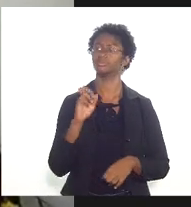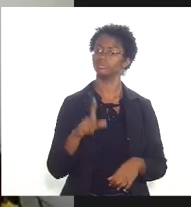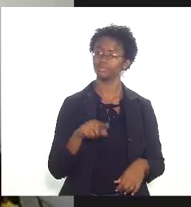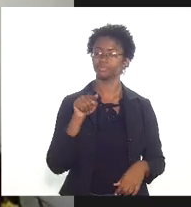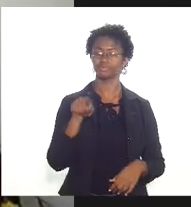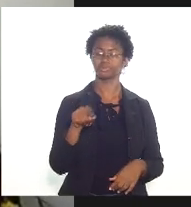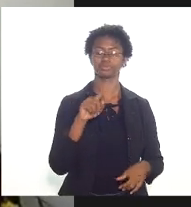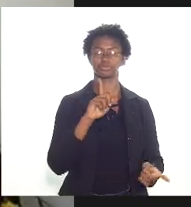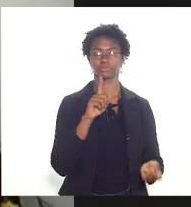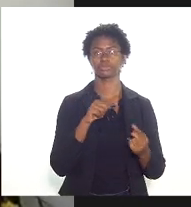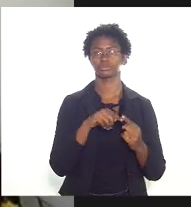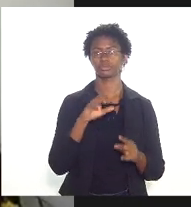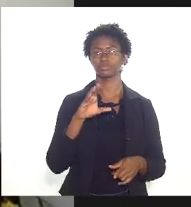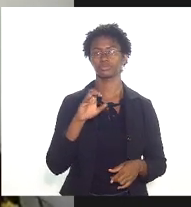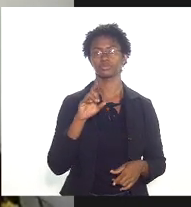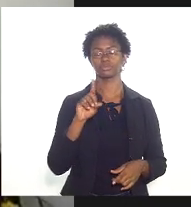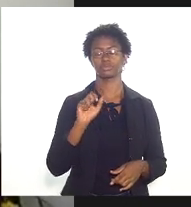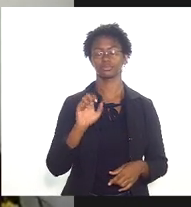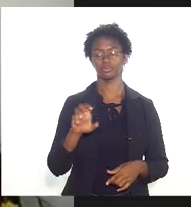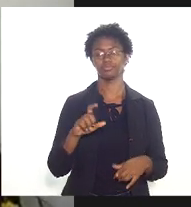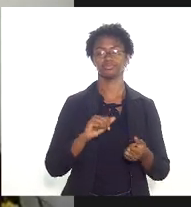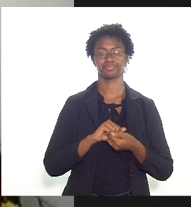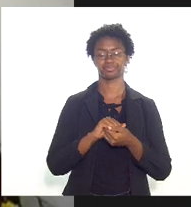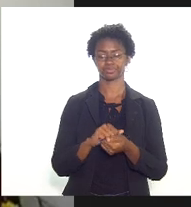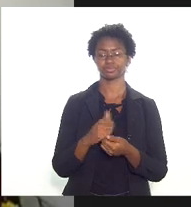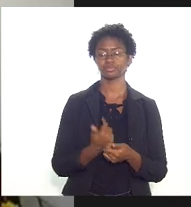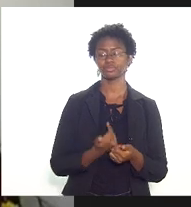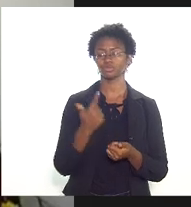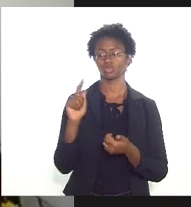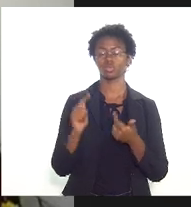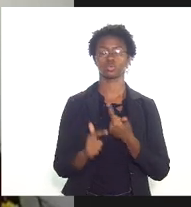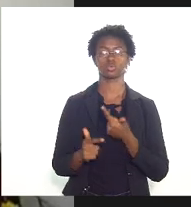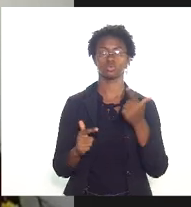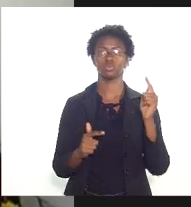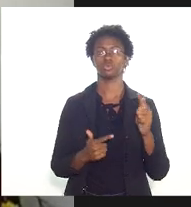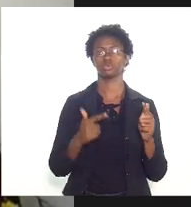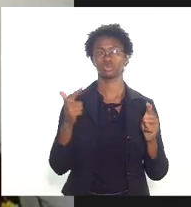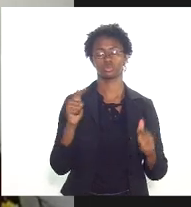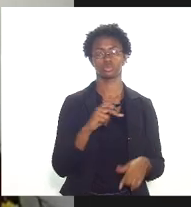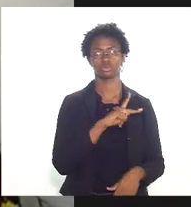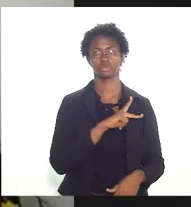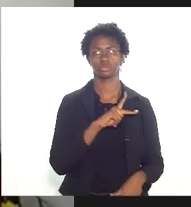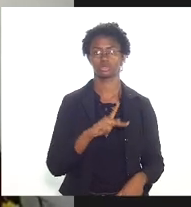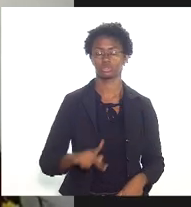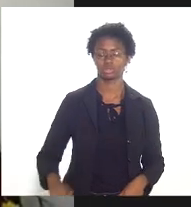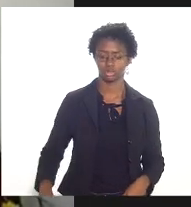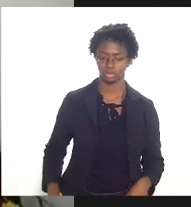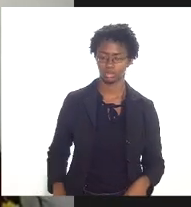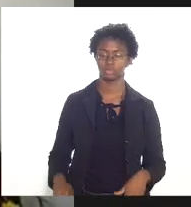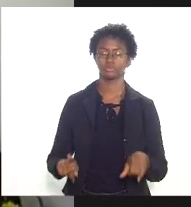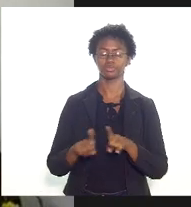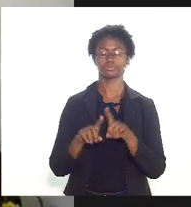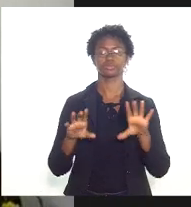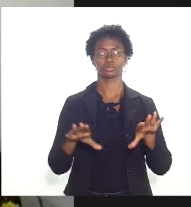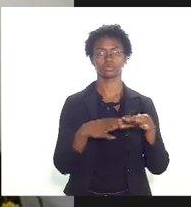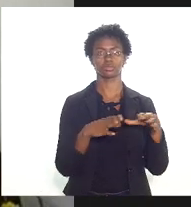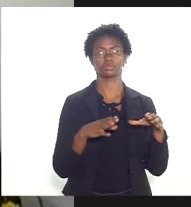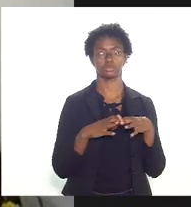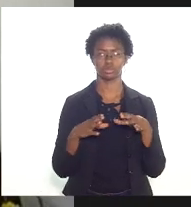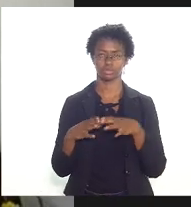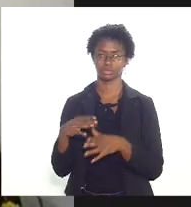sobre a Cedae juntamente com outras a presidência de outras comissões